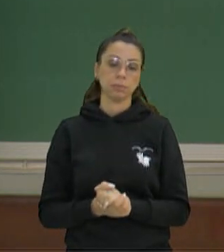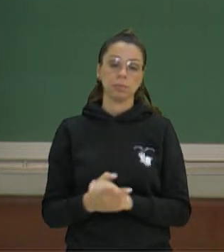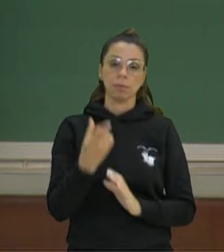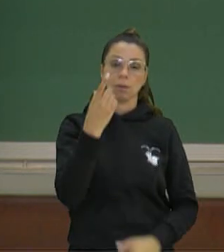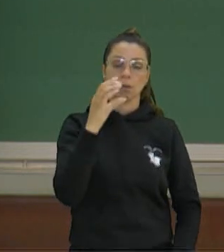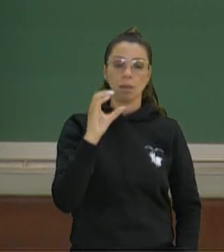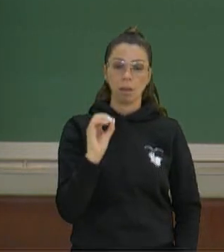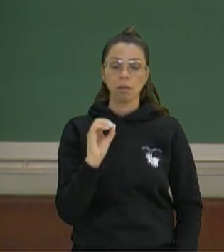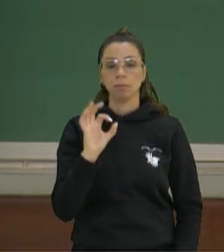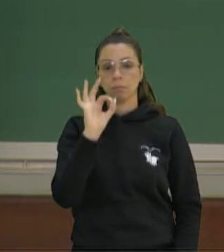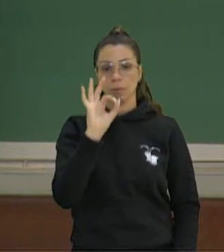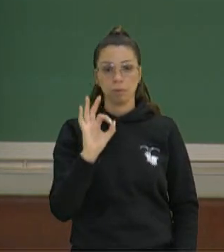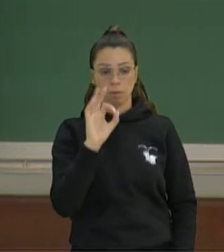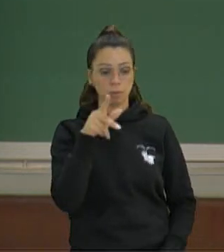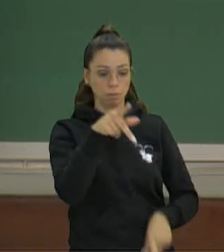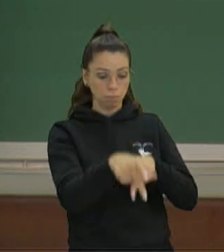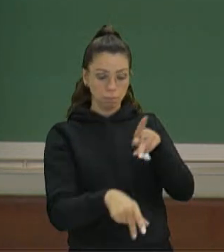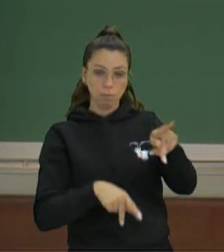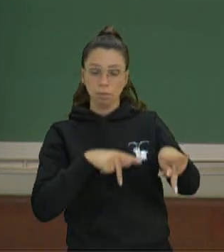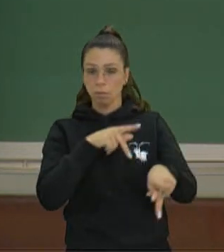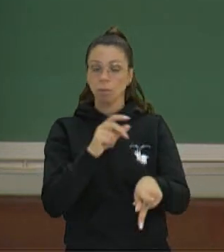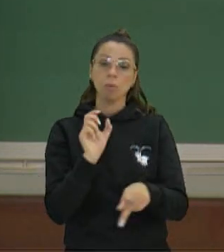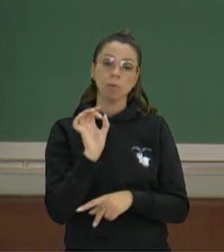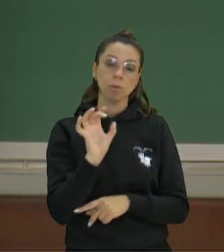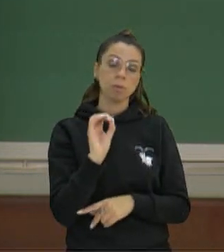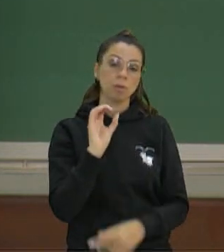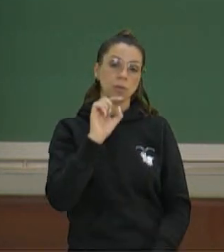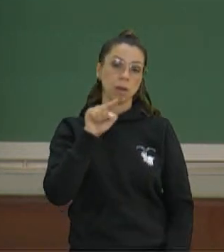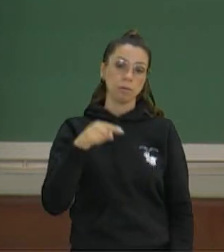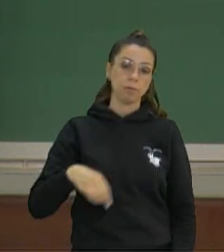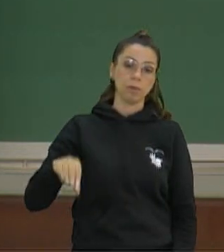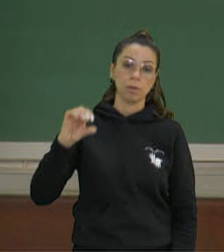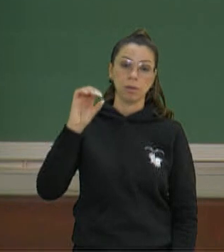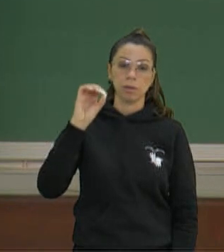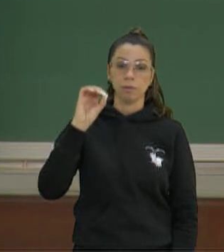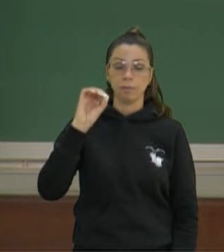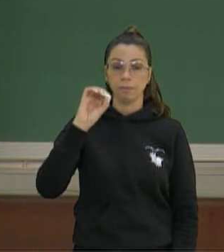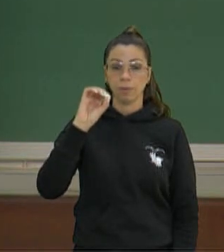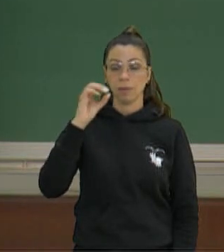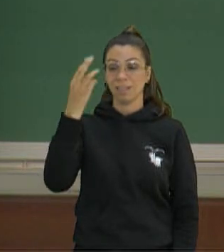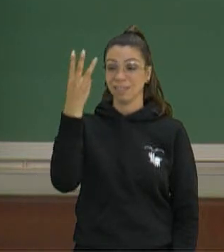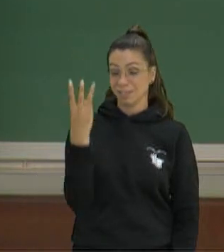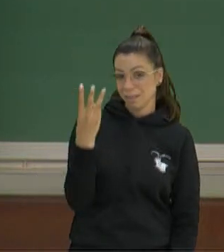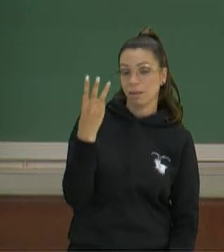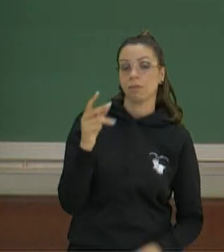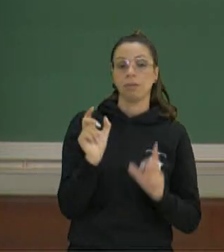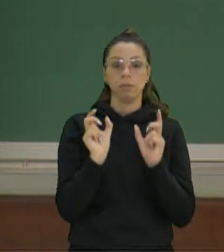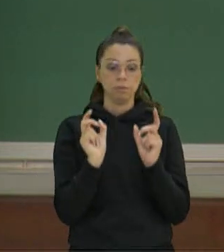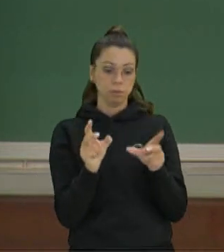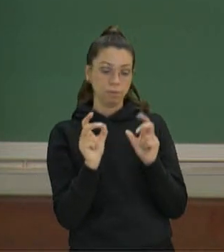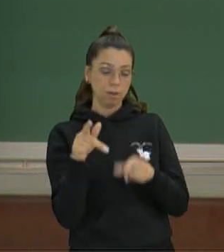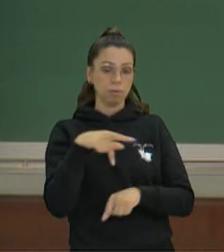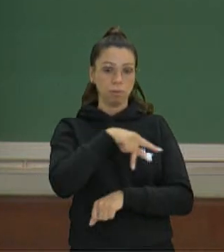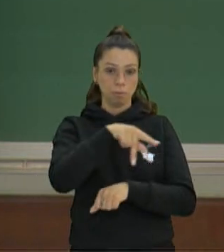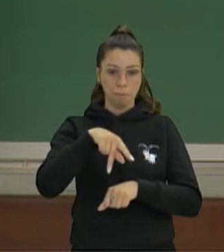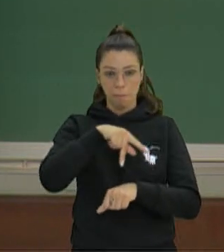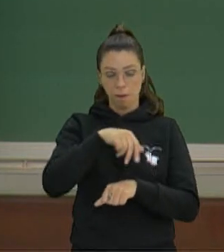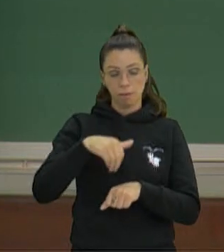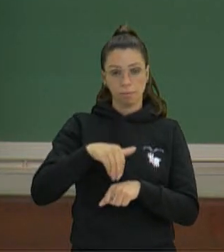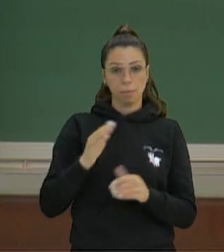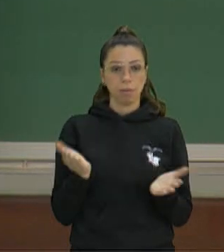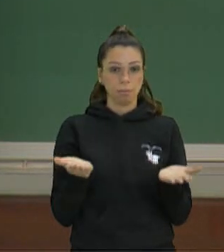10% da população tem apenas 0,3% de todo esse comércio, que são os países mais pobres,